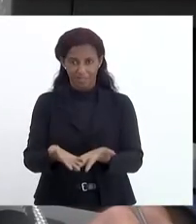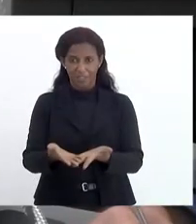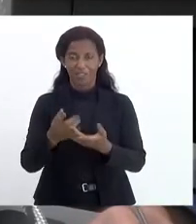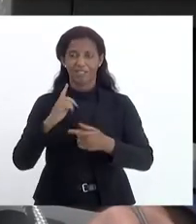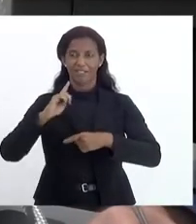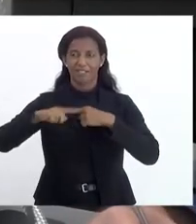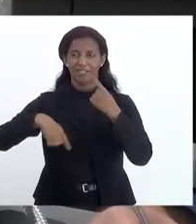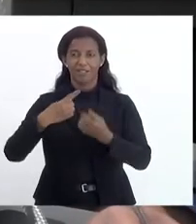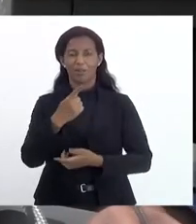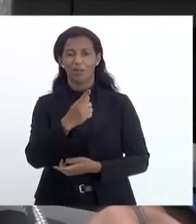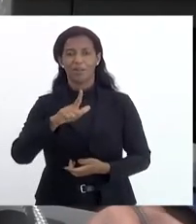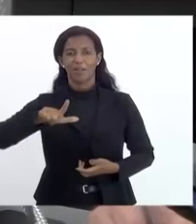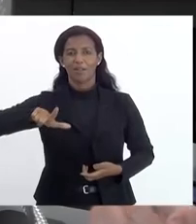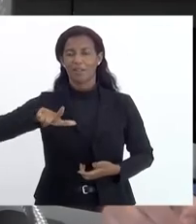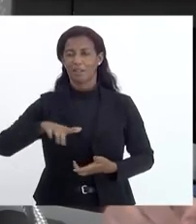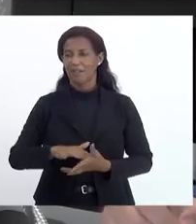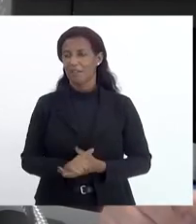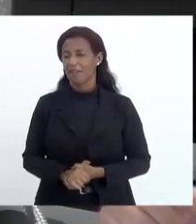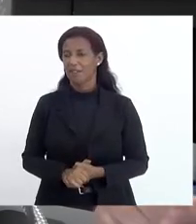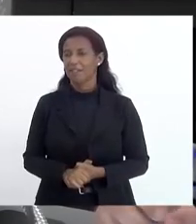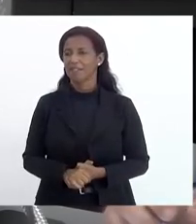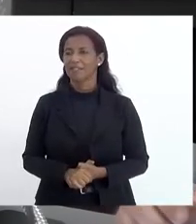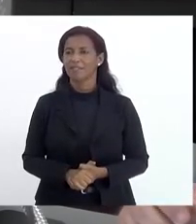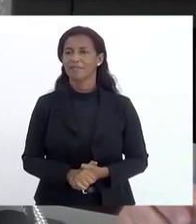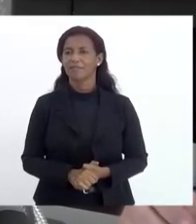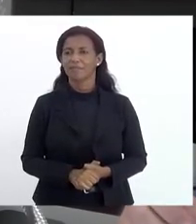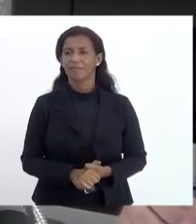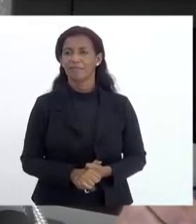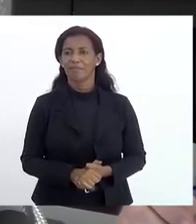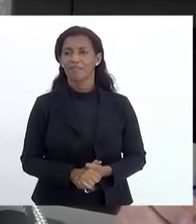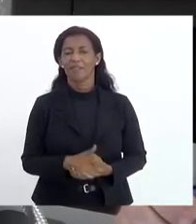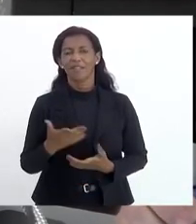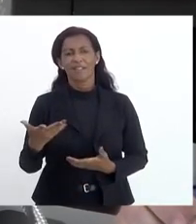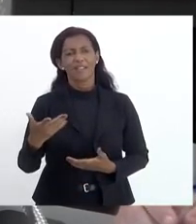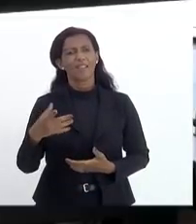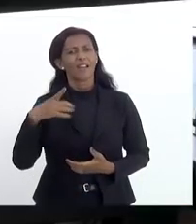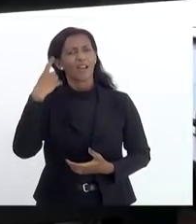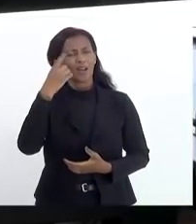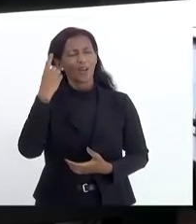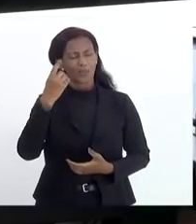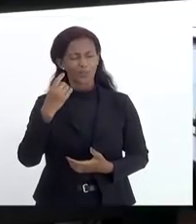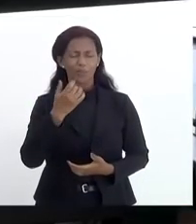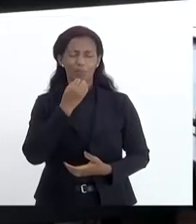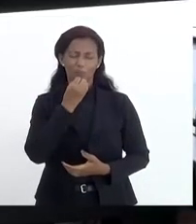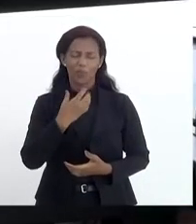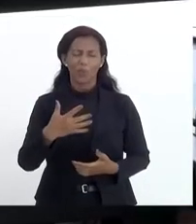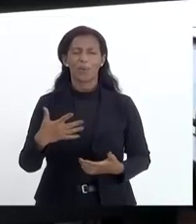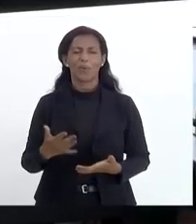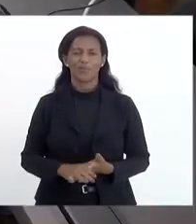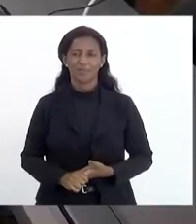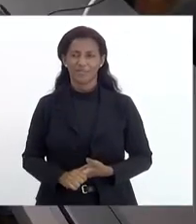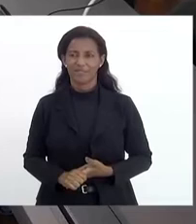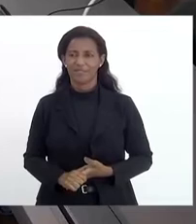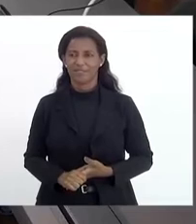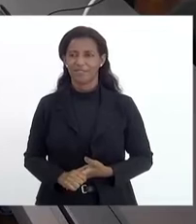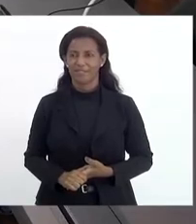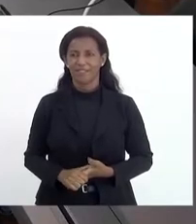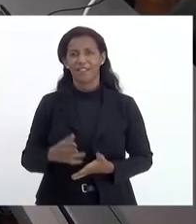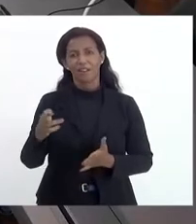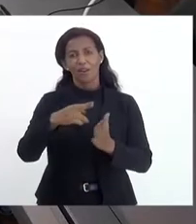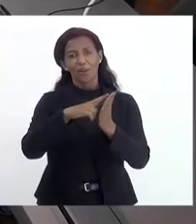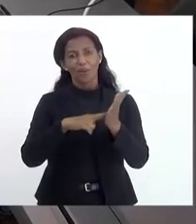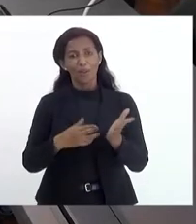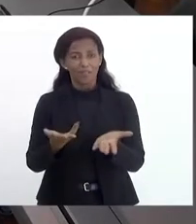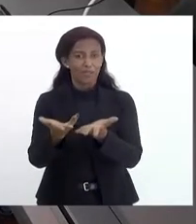seguinte. Não, então, não, como Vossa Excelência já tinha dado o voto para superar... O deputado Pacheco é generoso em relação a isso. Deputado Luiz Paulo, o relator é Vossa Excelência.